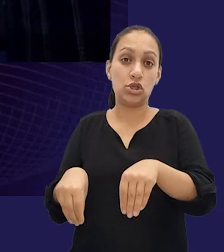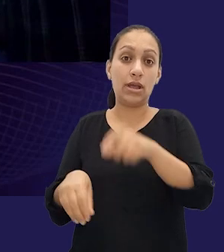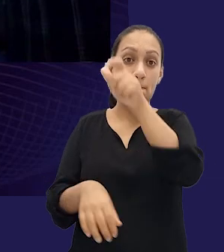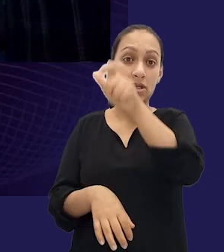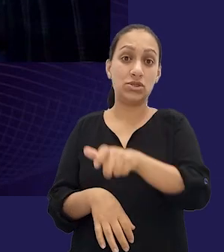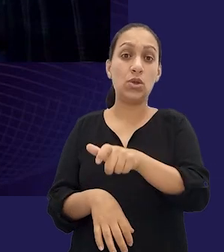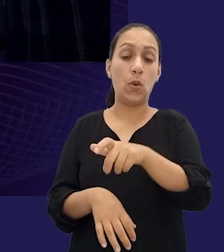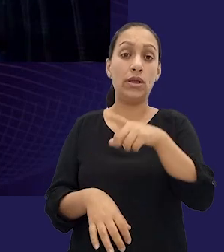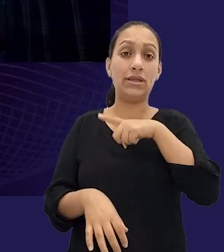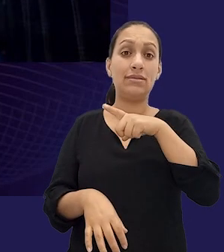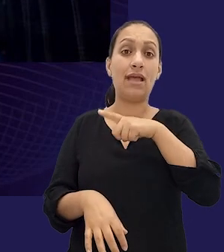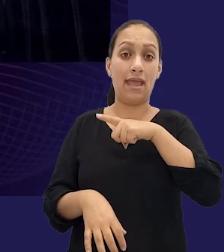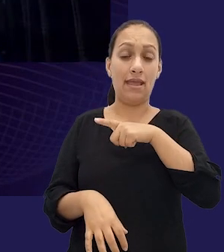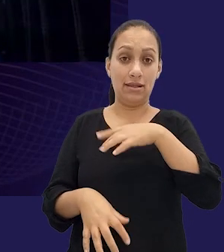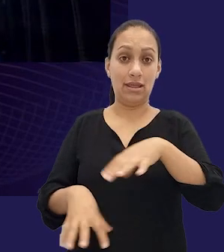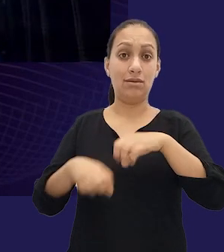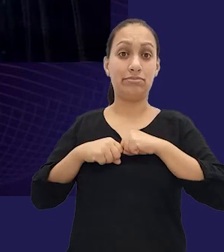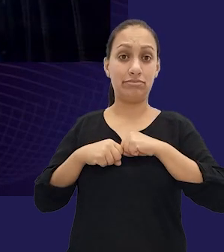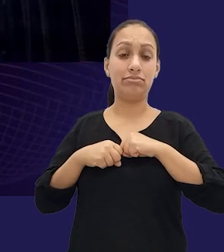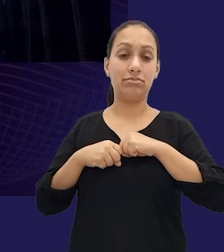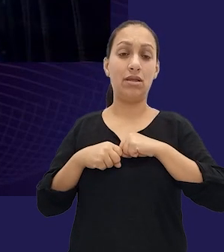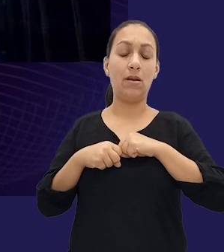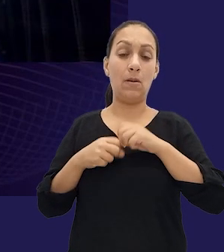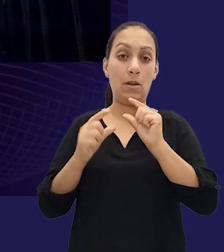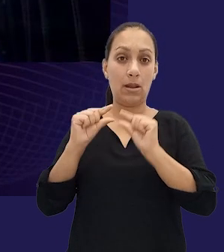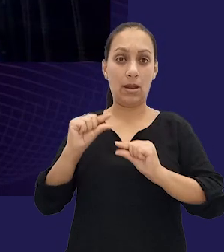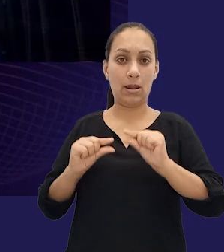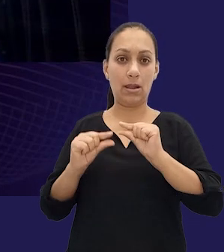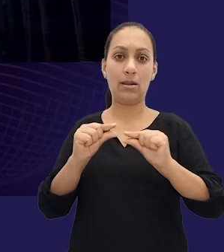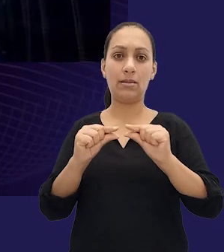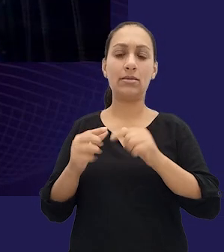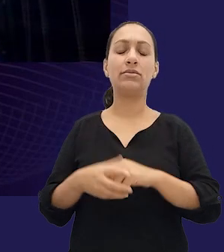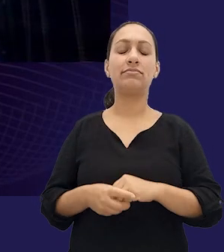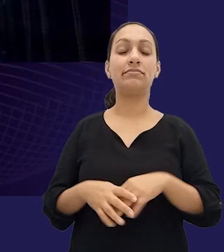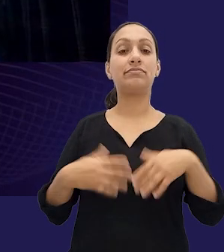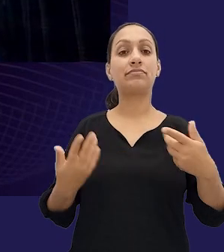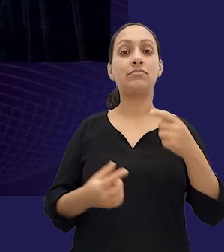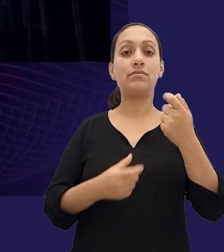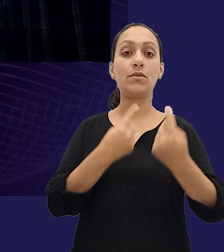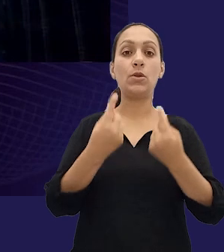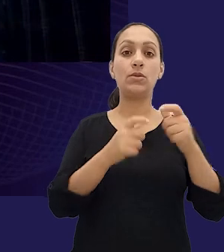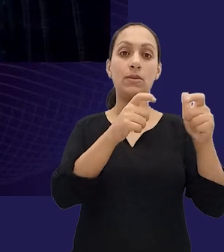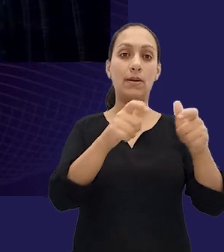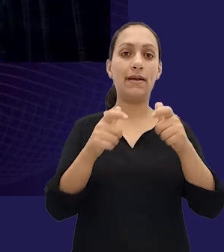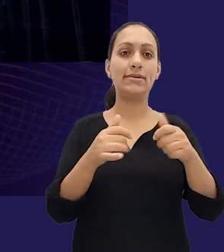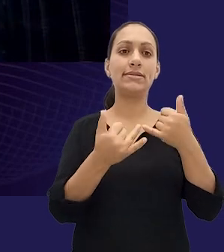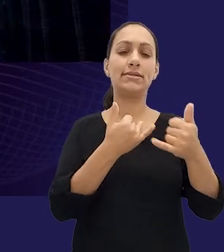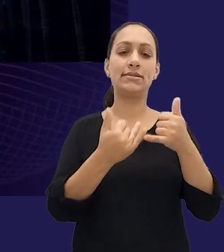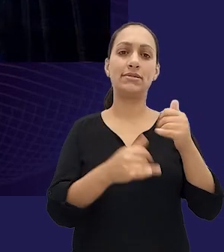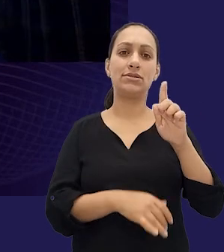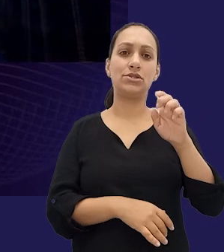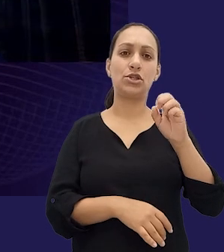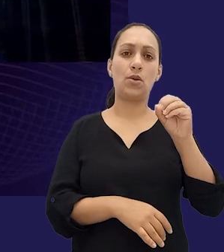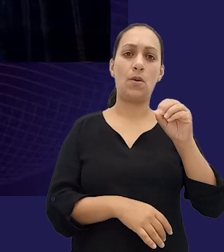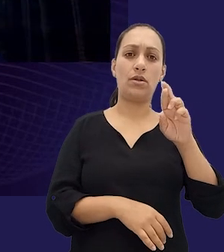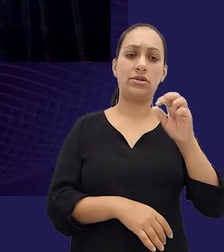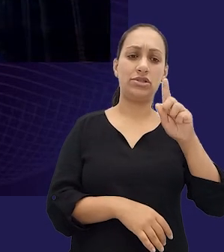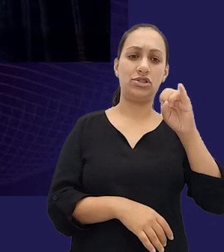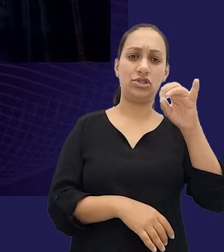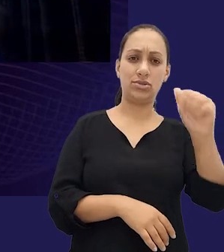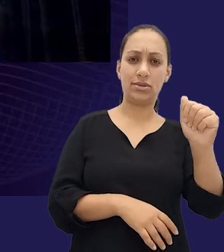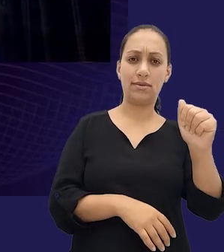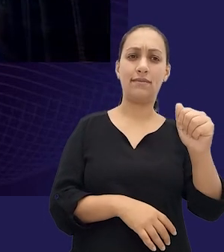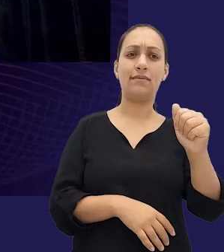né, que está infectado por aquele micro-organismo. Então, em alguns locais, por exemplo, na Geórgia, em